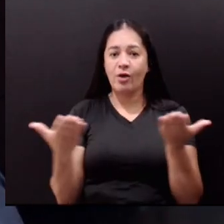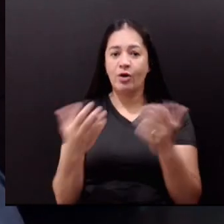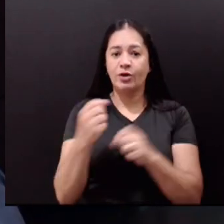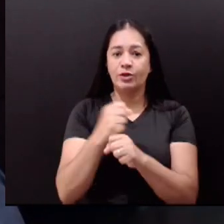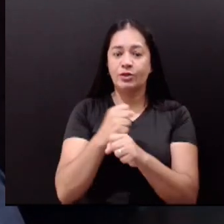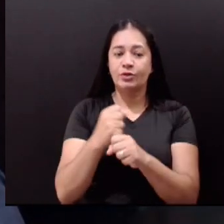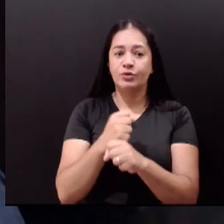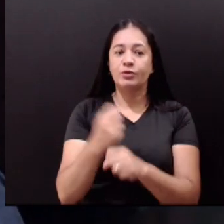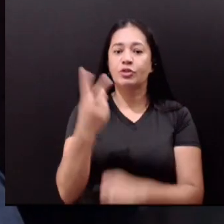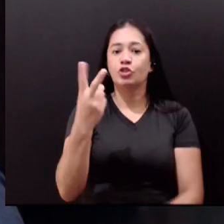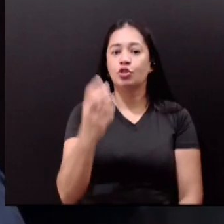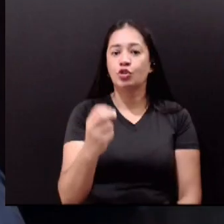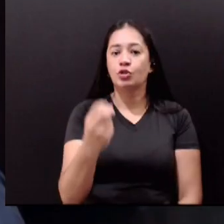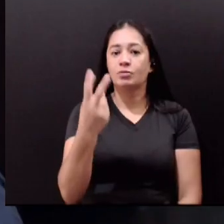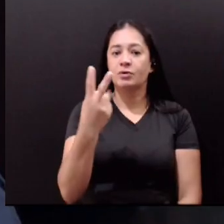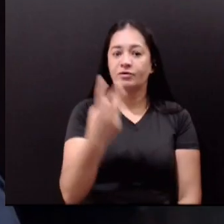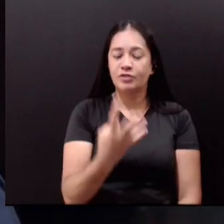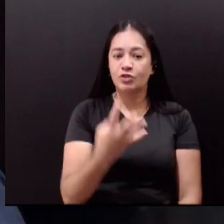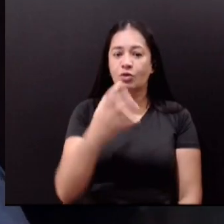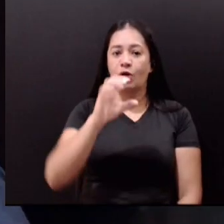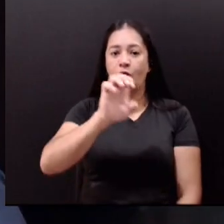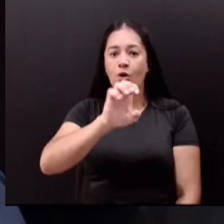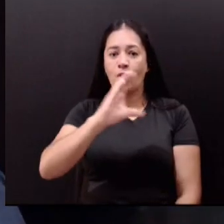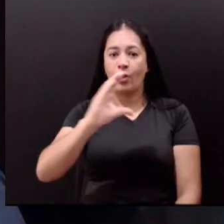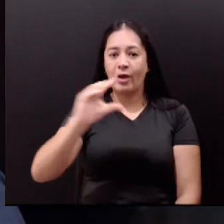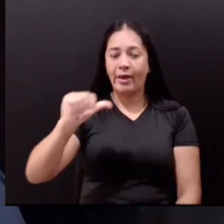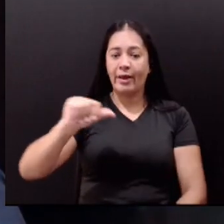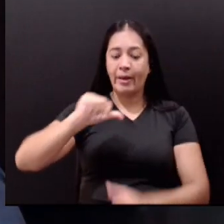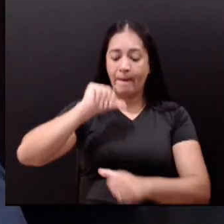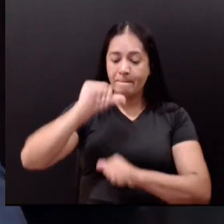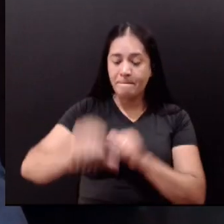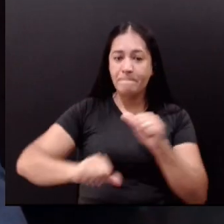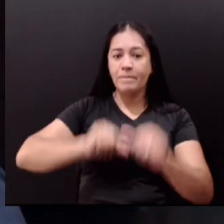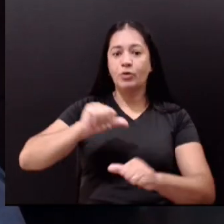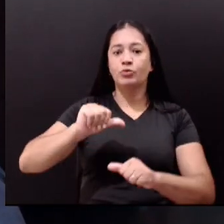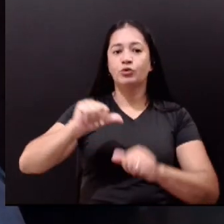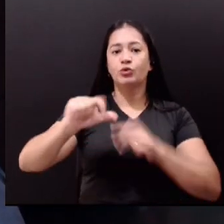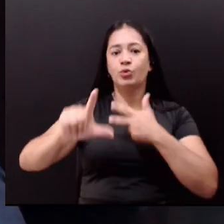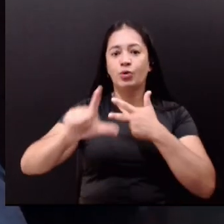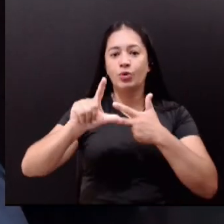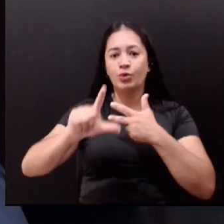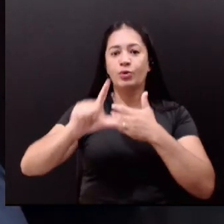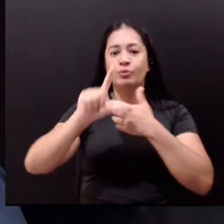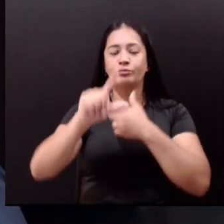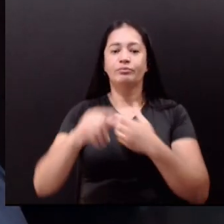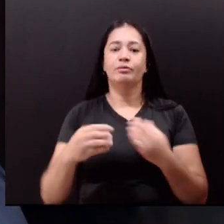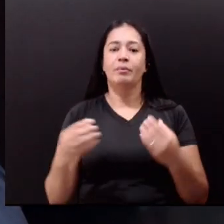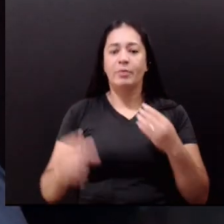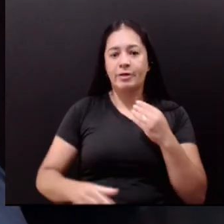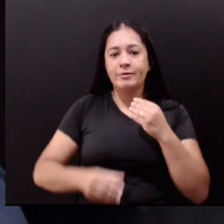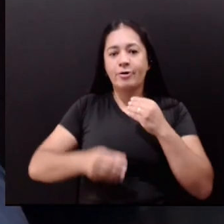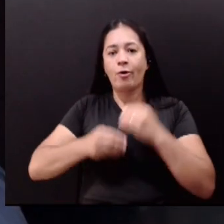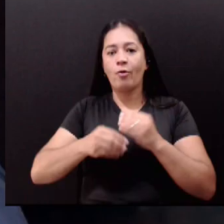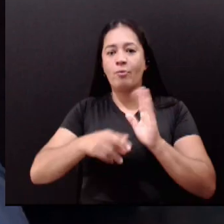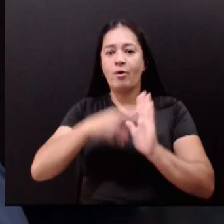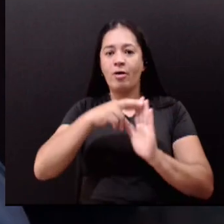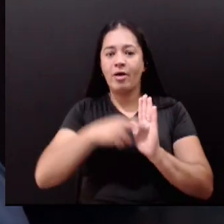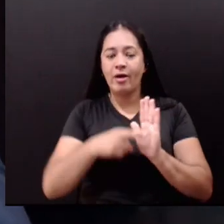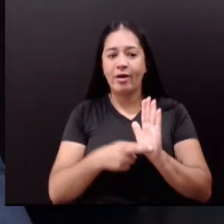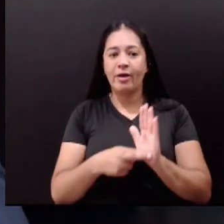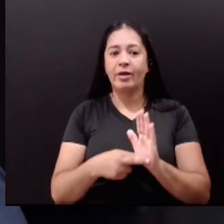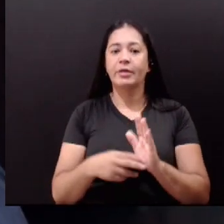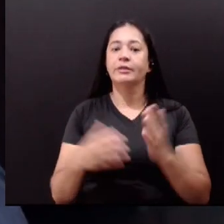sofreu uma grande mudança legislativa para incorporar mais normas. Então, sim, a internet é uma terra de leis e